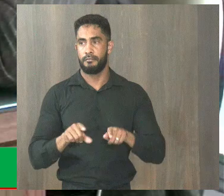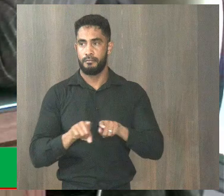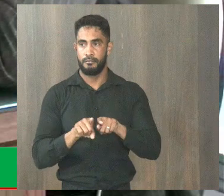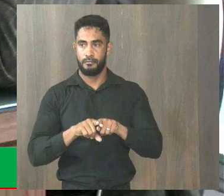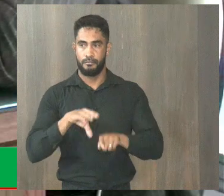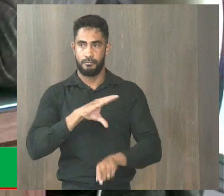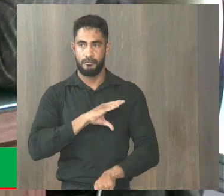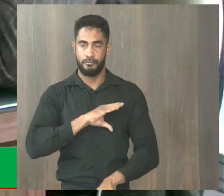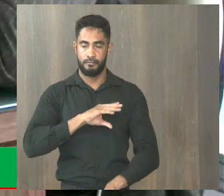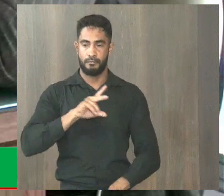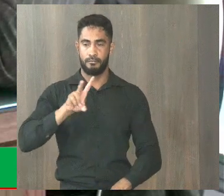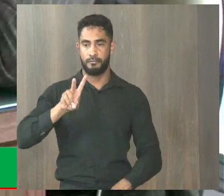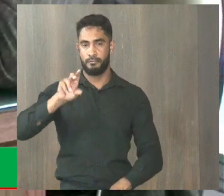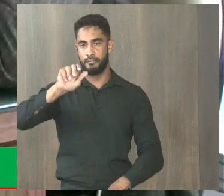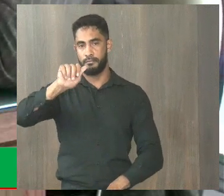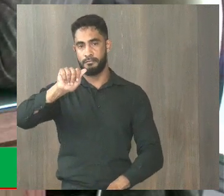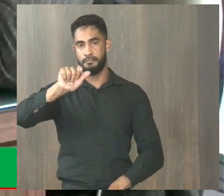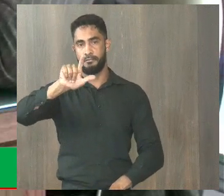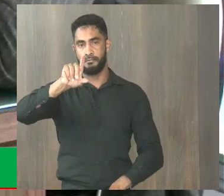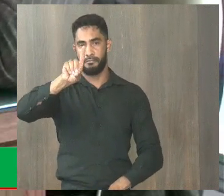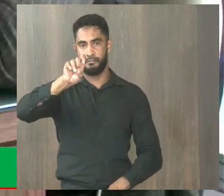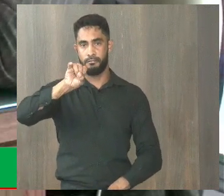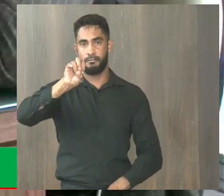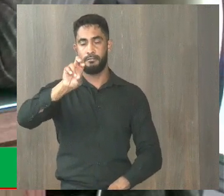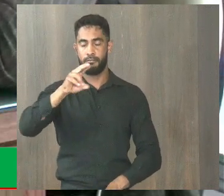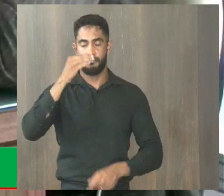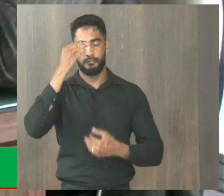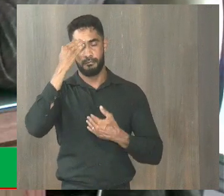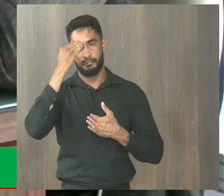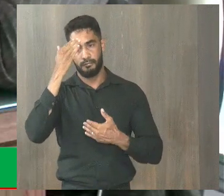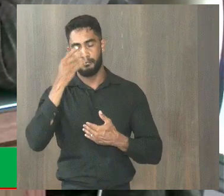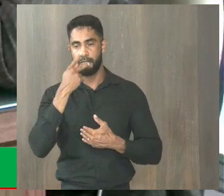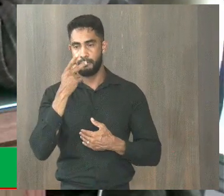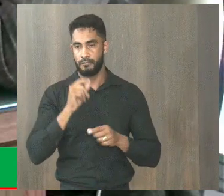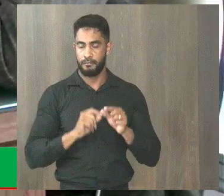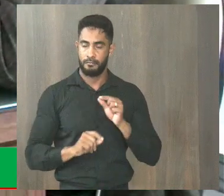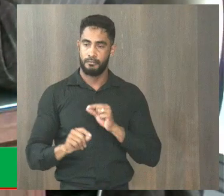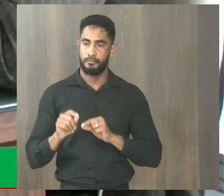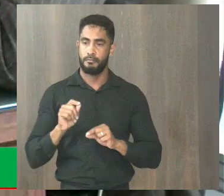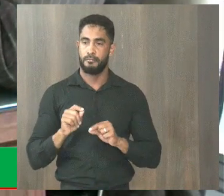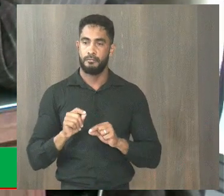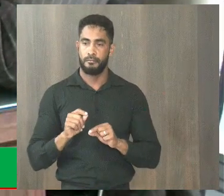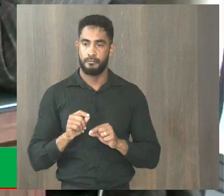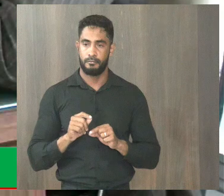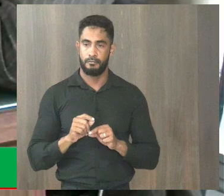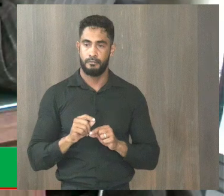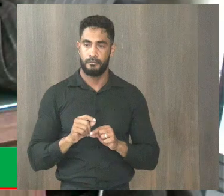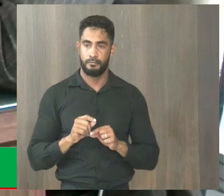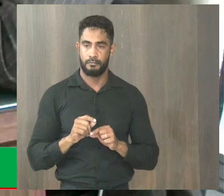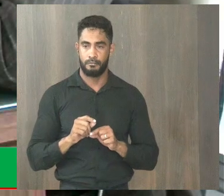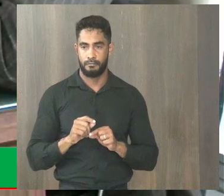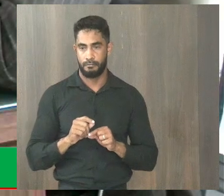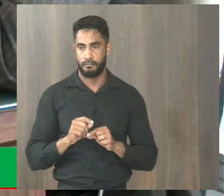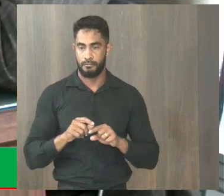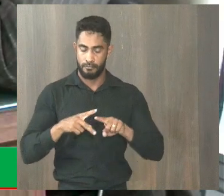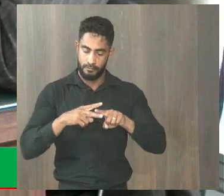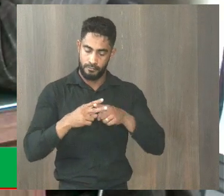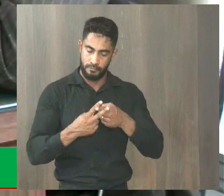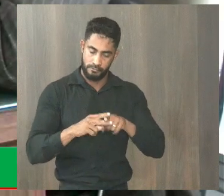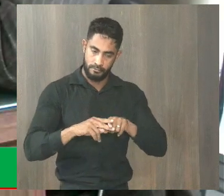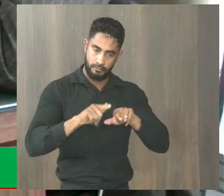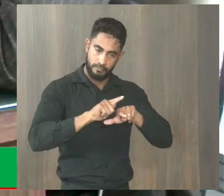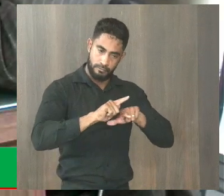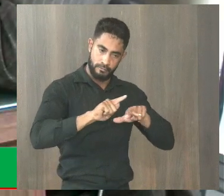vereador Valdeir. O que eu quero dizer é o seguinte... Quando uma pavimentação de uma